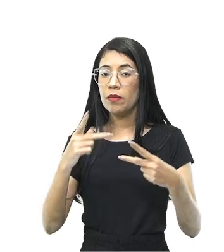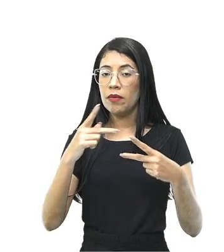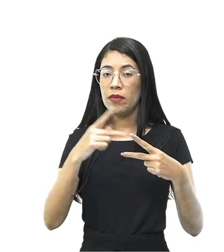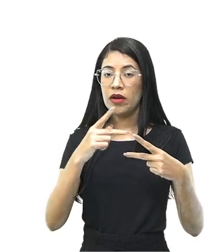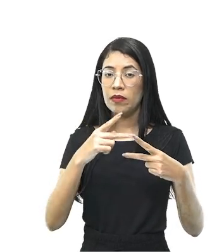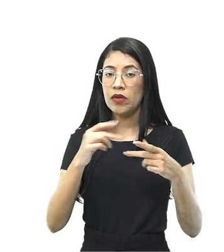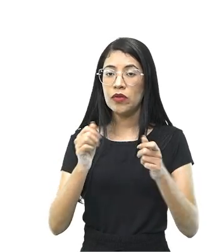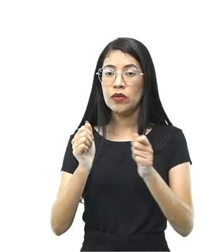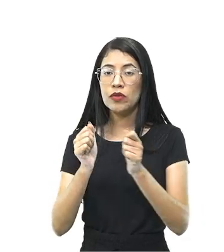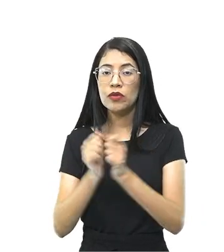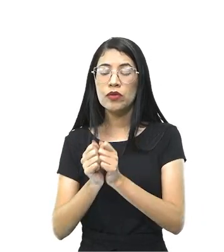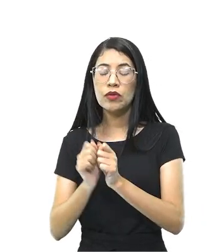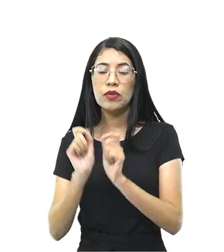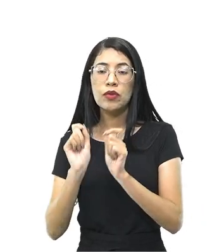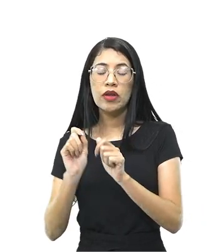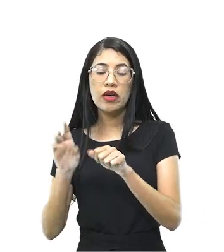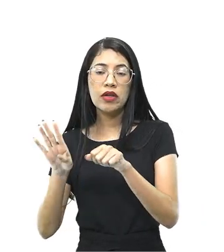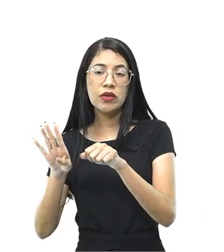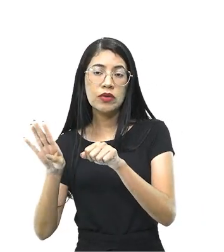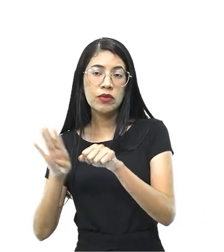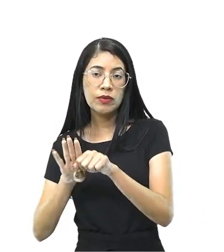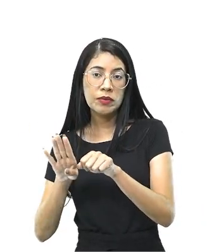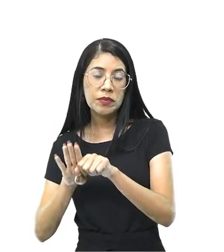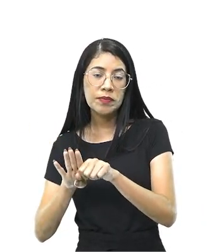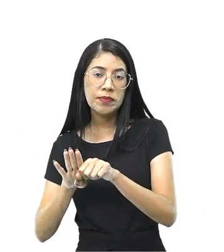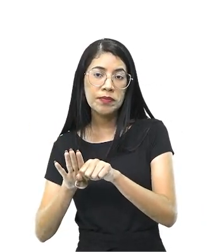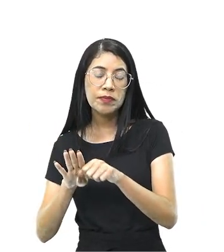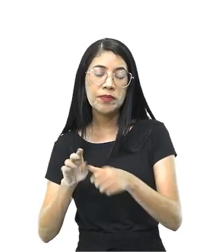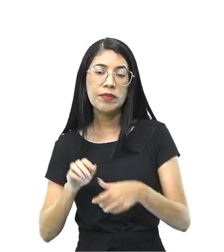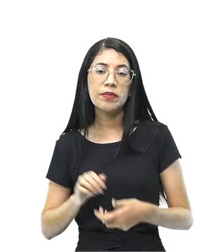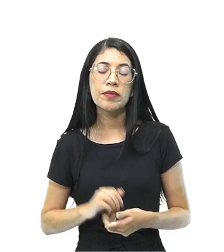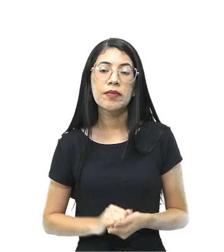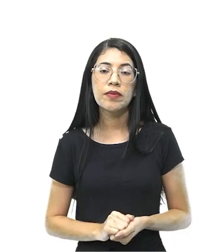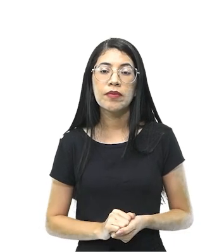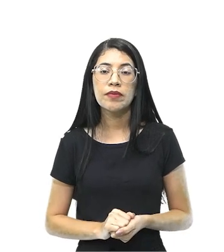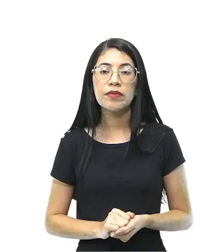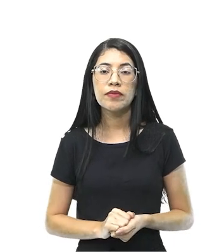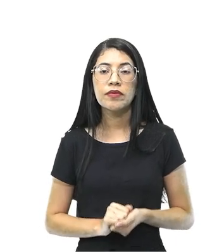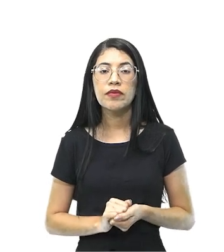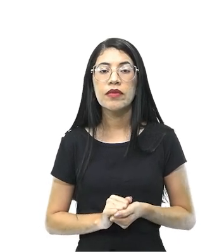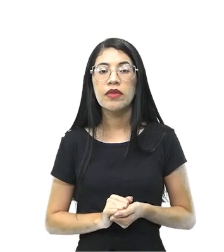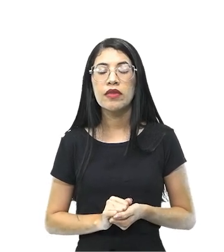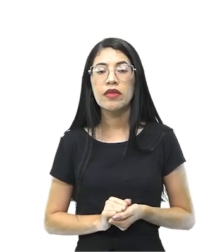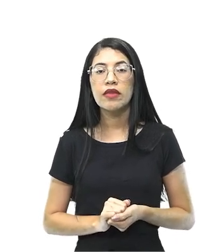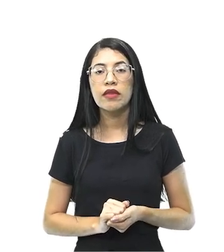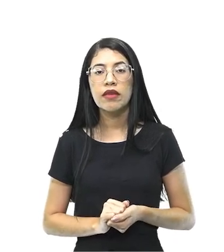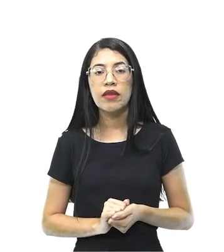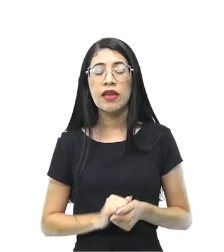preposição junto de um substantivo, né? Com certeza.